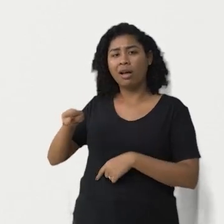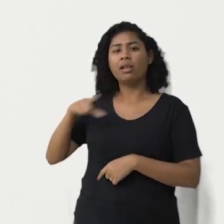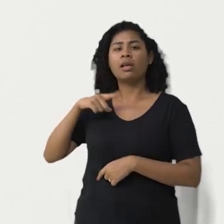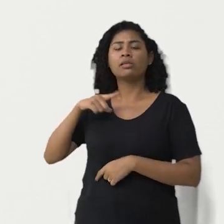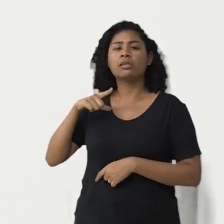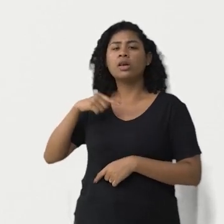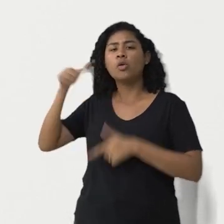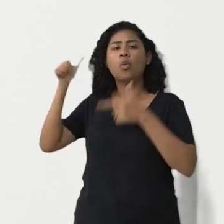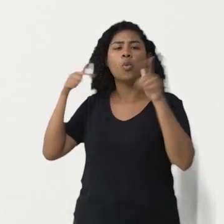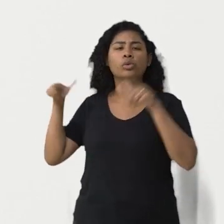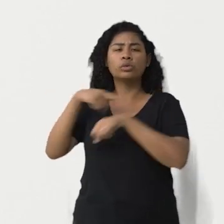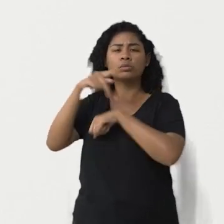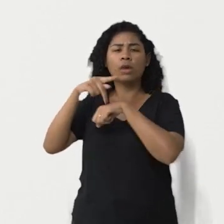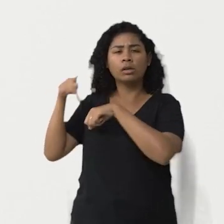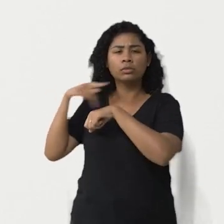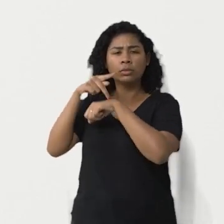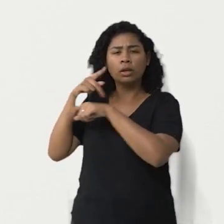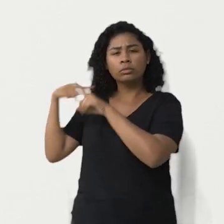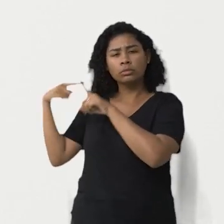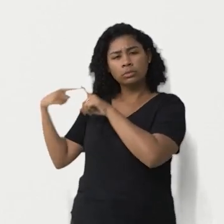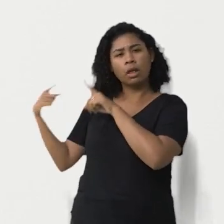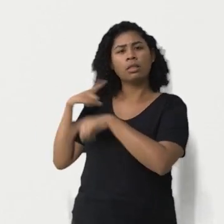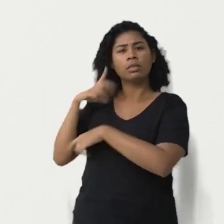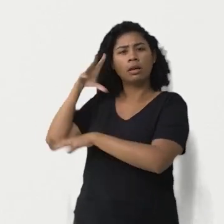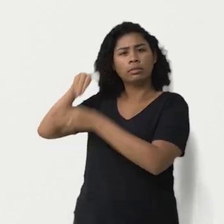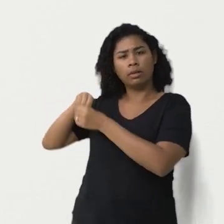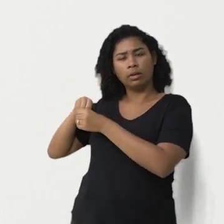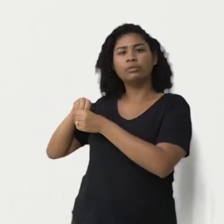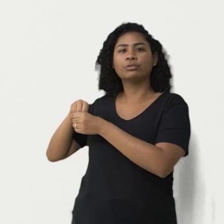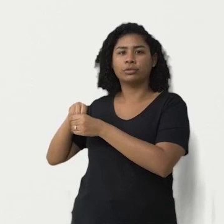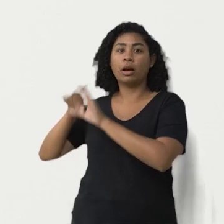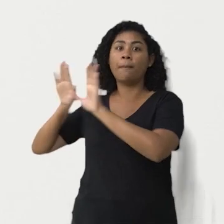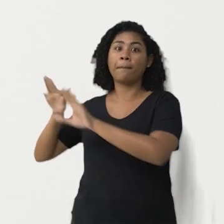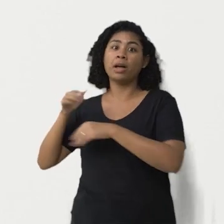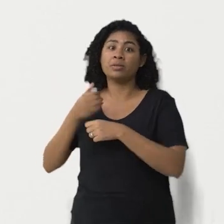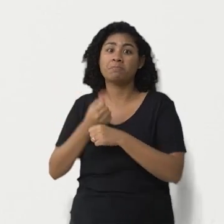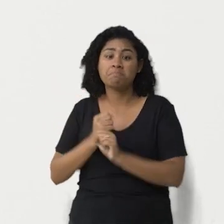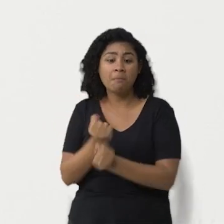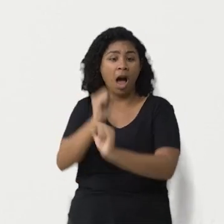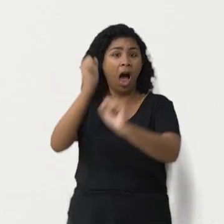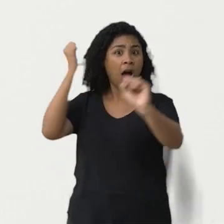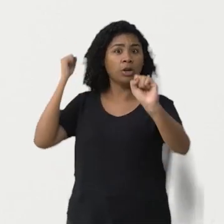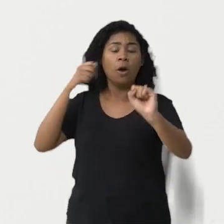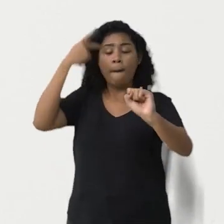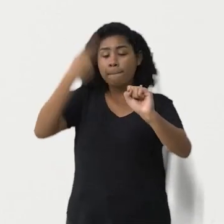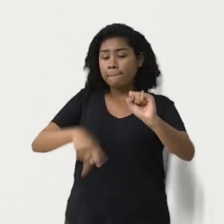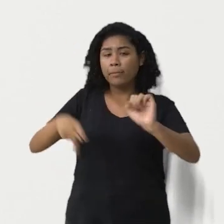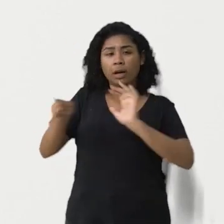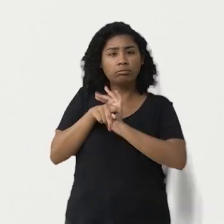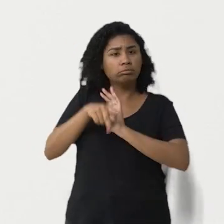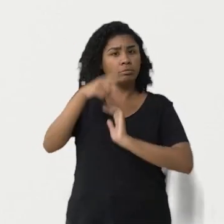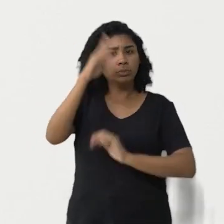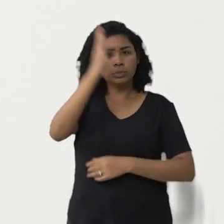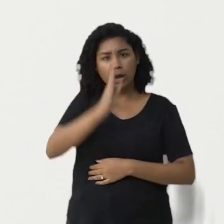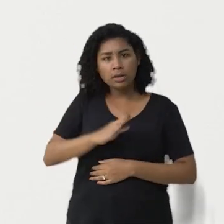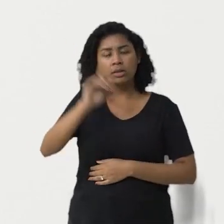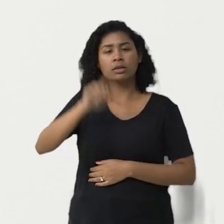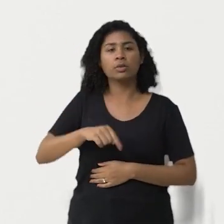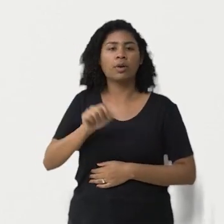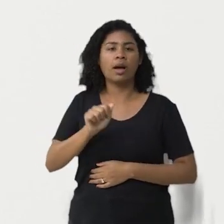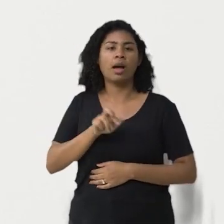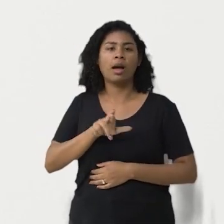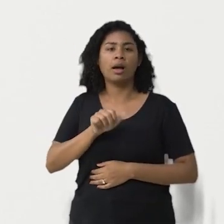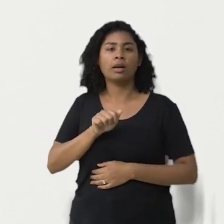tá certo? Então, a gente vai verificar que a bacia hidrográfica maior totalmente brasileira vai ser a Tocantins